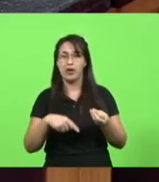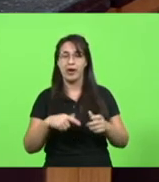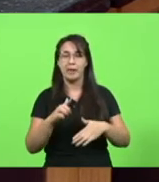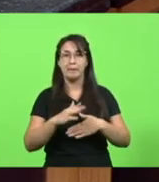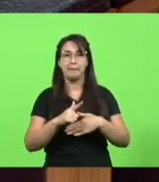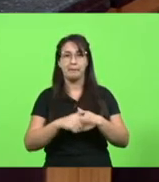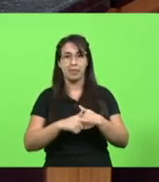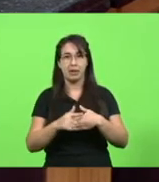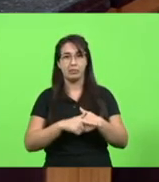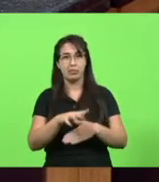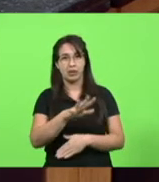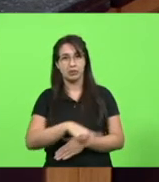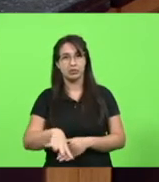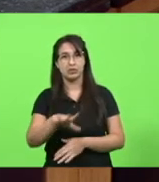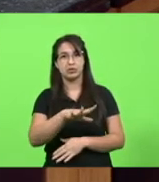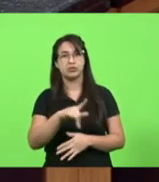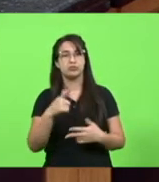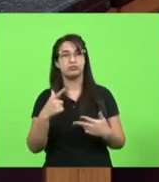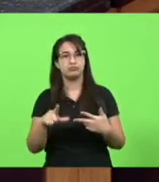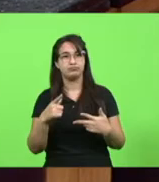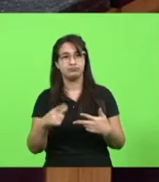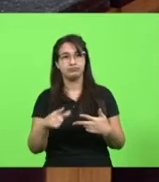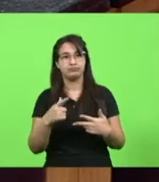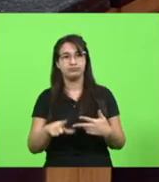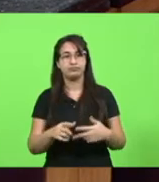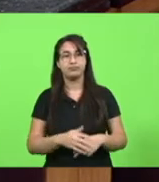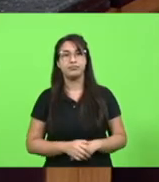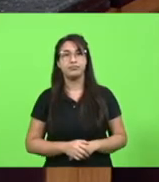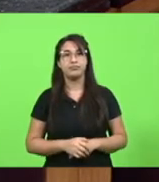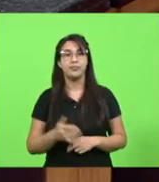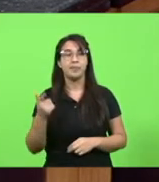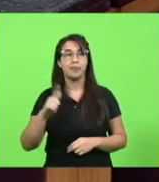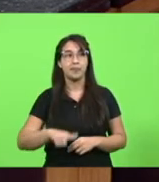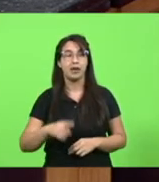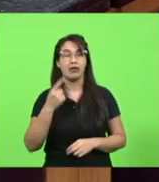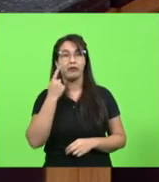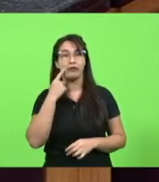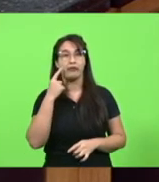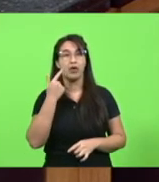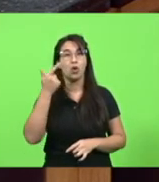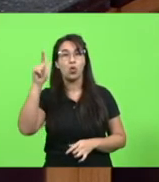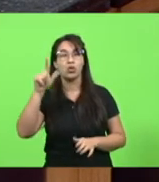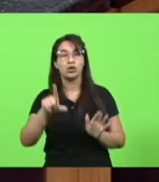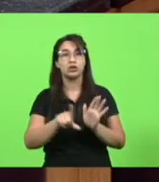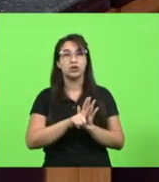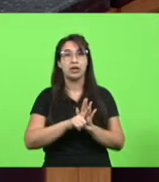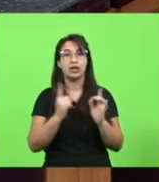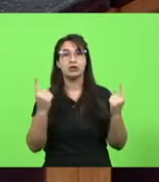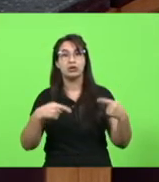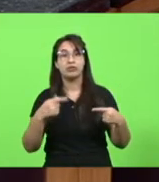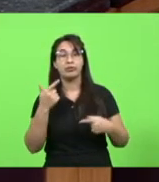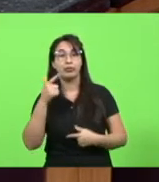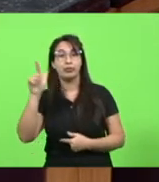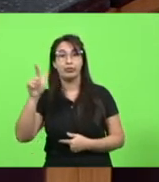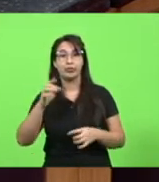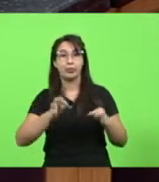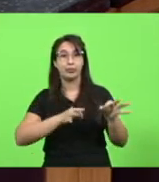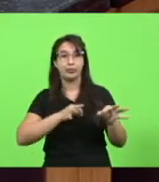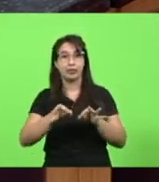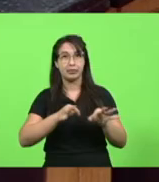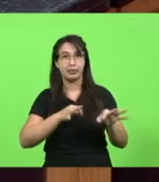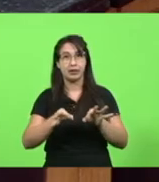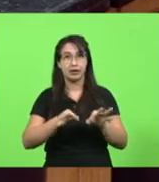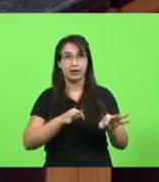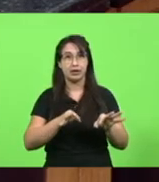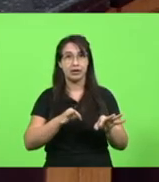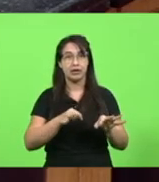é o papel do legislador. Mas, além de revisar algumas leis, nós temos outro desafio, o desafio de preparar uma legislação